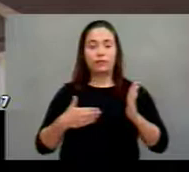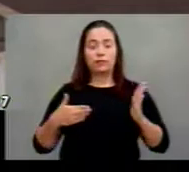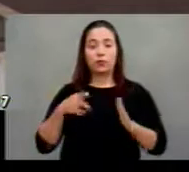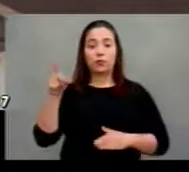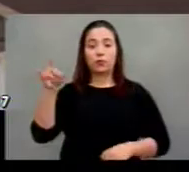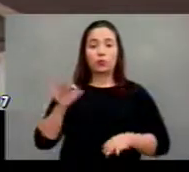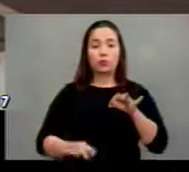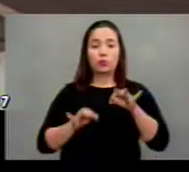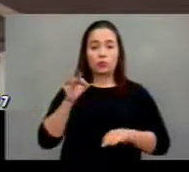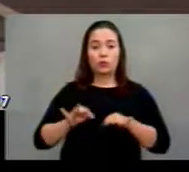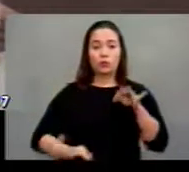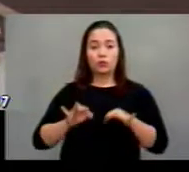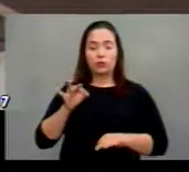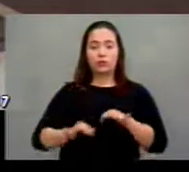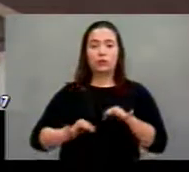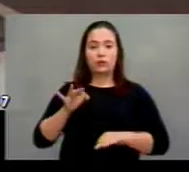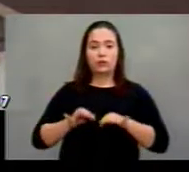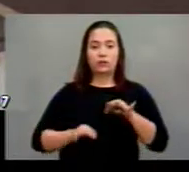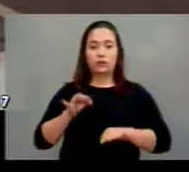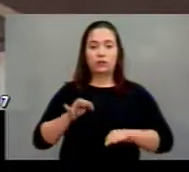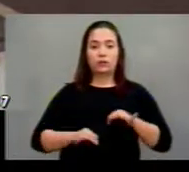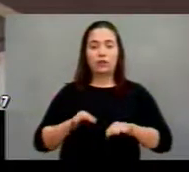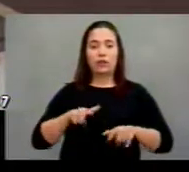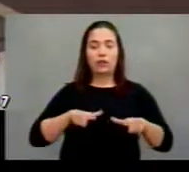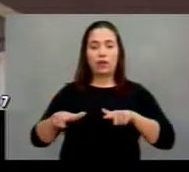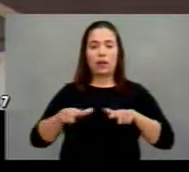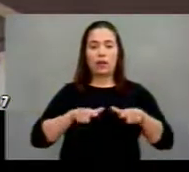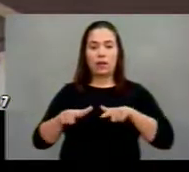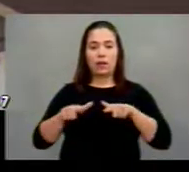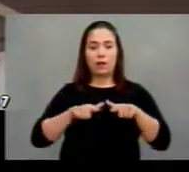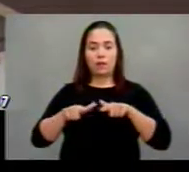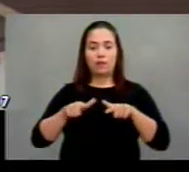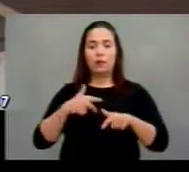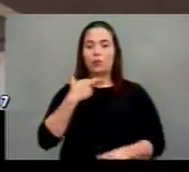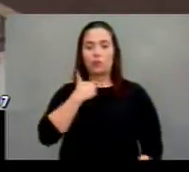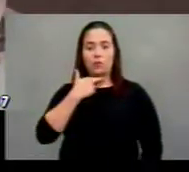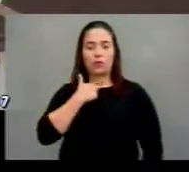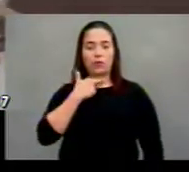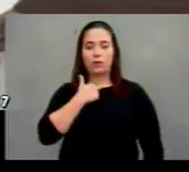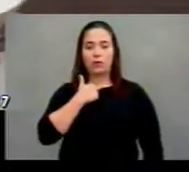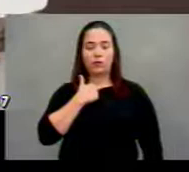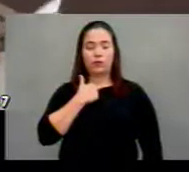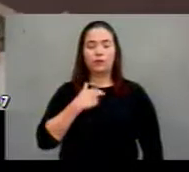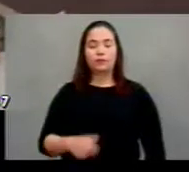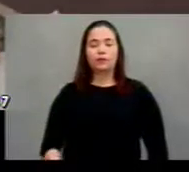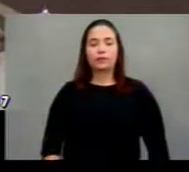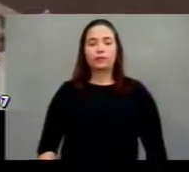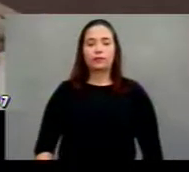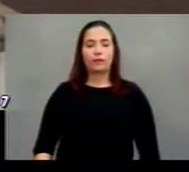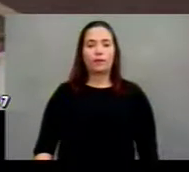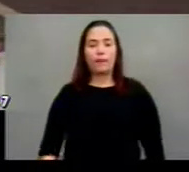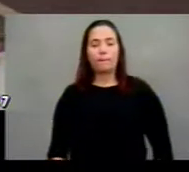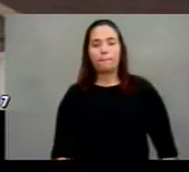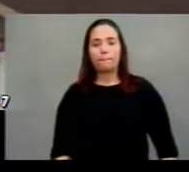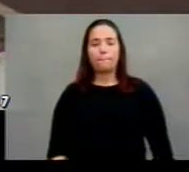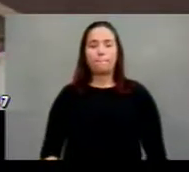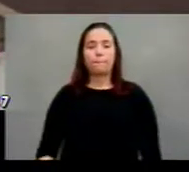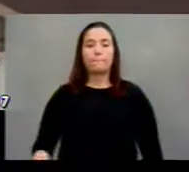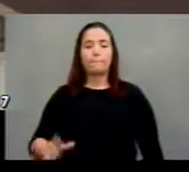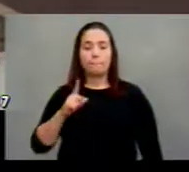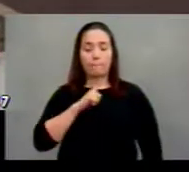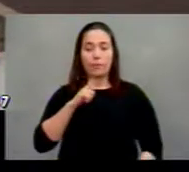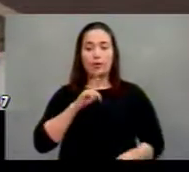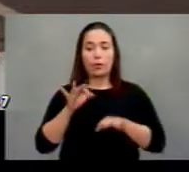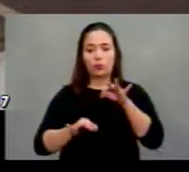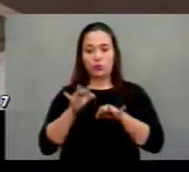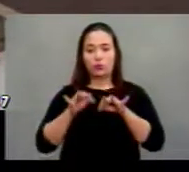do Trabalho seja agora tolhida da sua atividade judicante. Da mesma forma, ainda em ações na